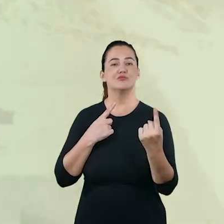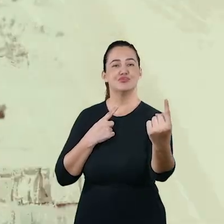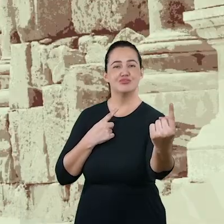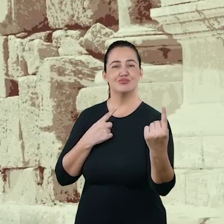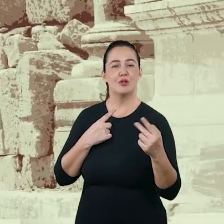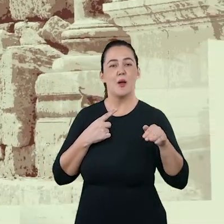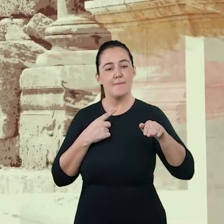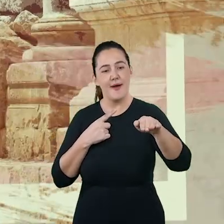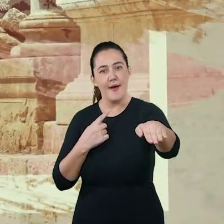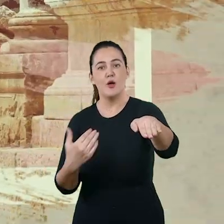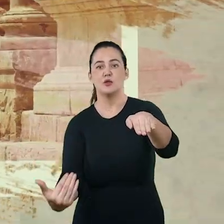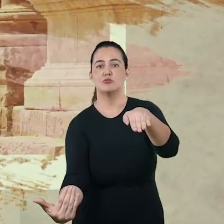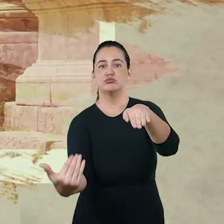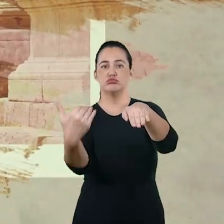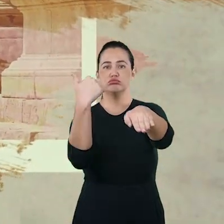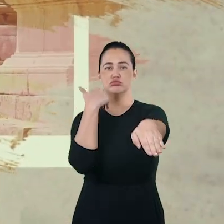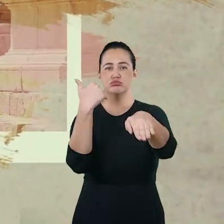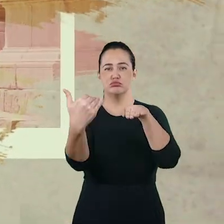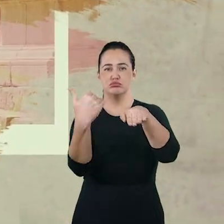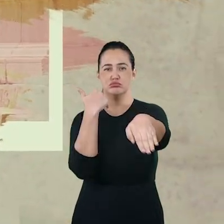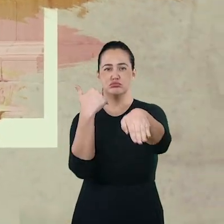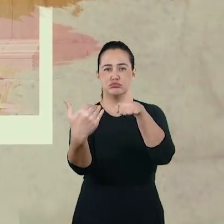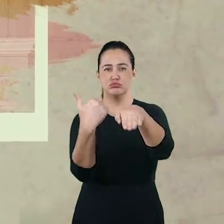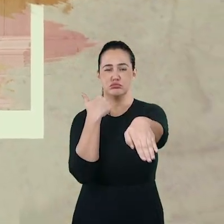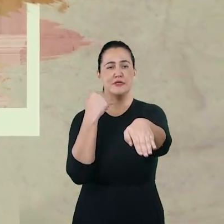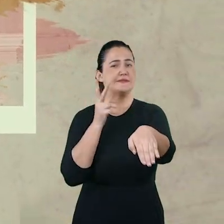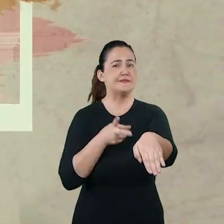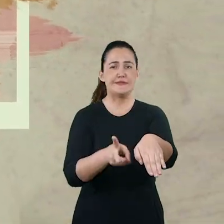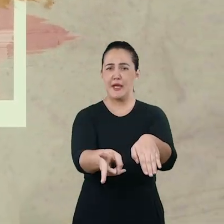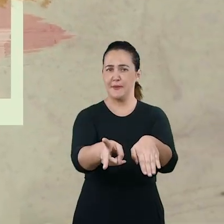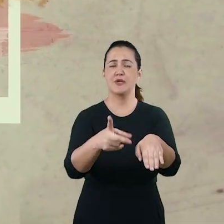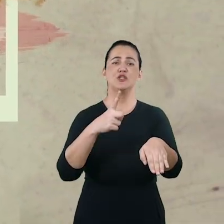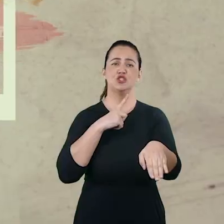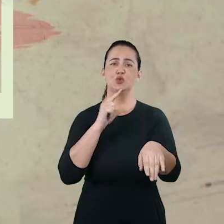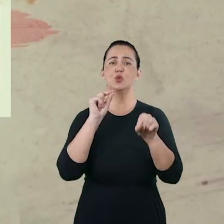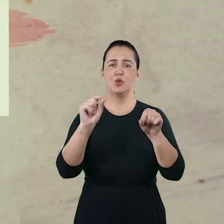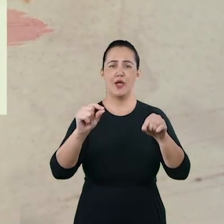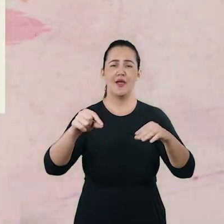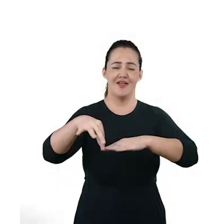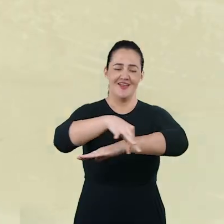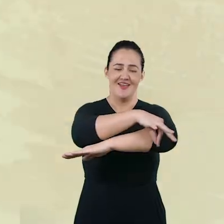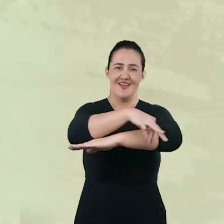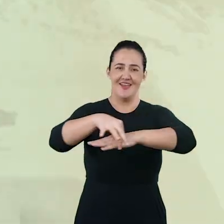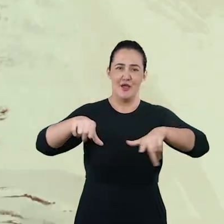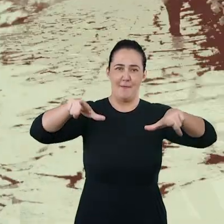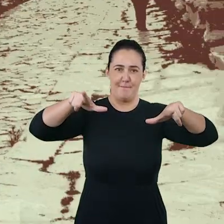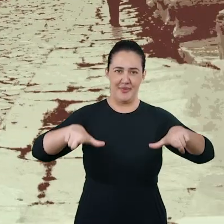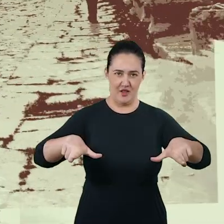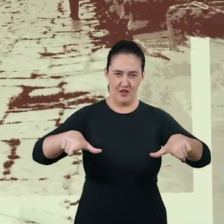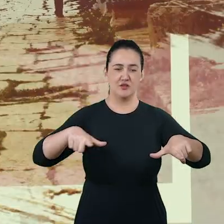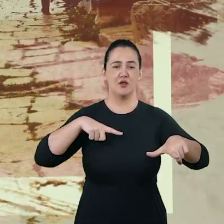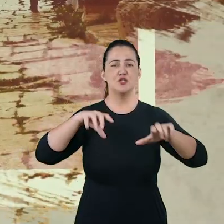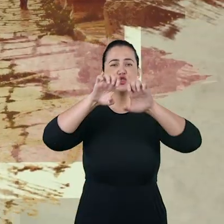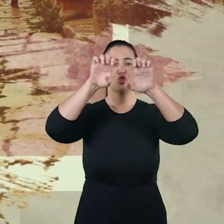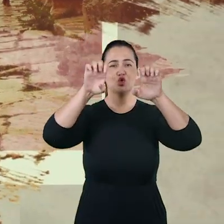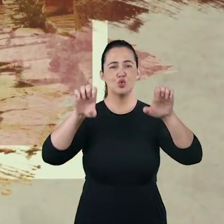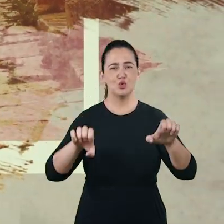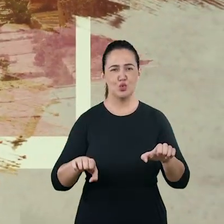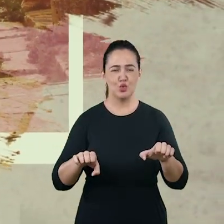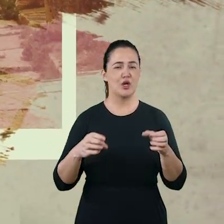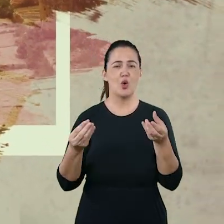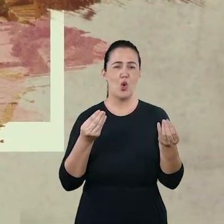a outra indo de norte para sul. Sempre assim. Isso fazia parte da planta ou do projeto hipodâmico da cidade, como a cidade